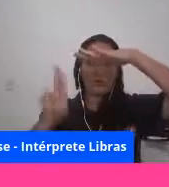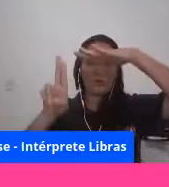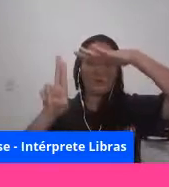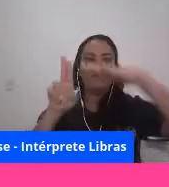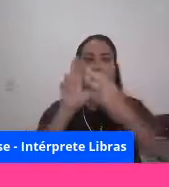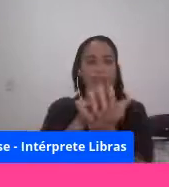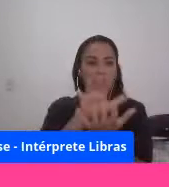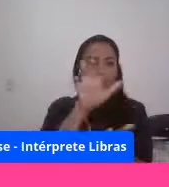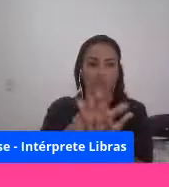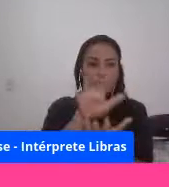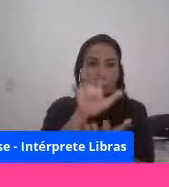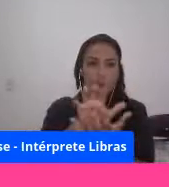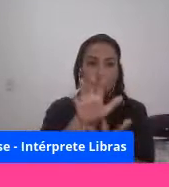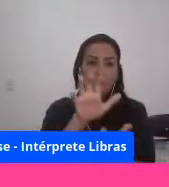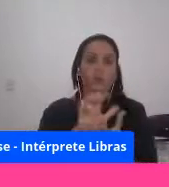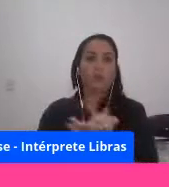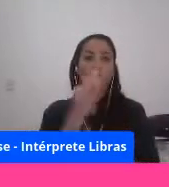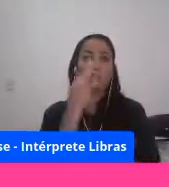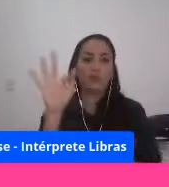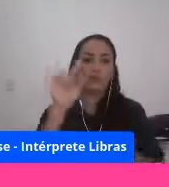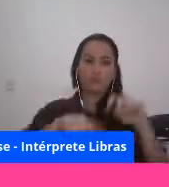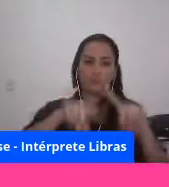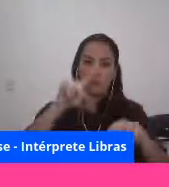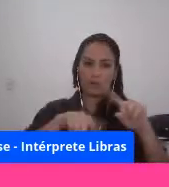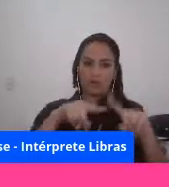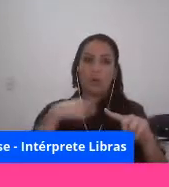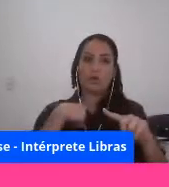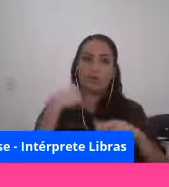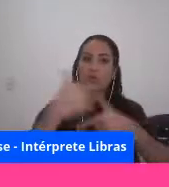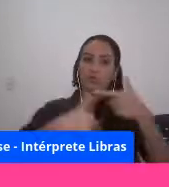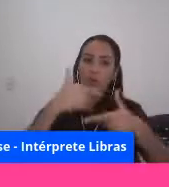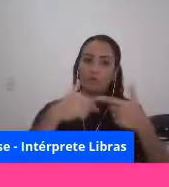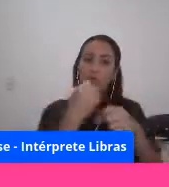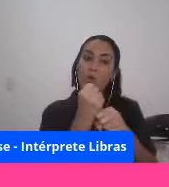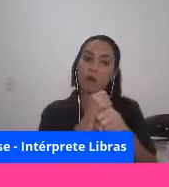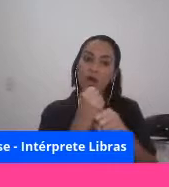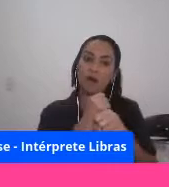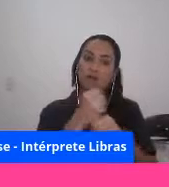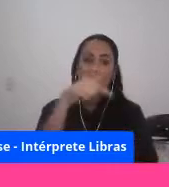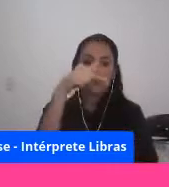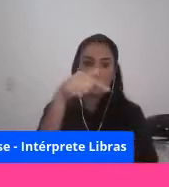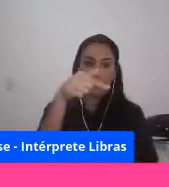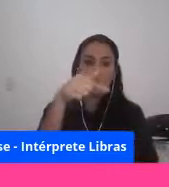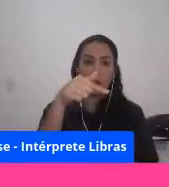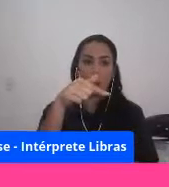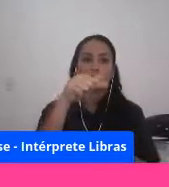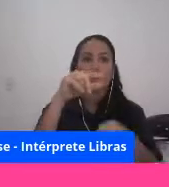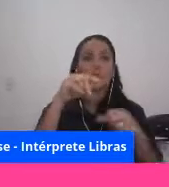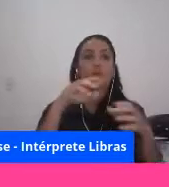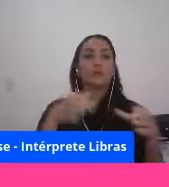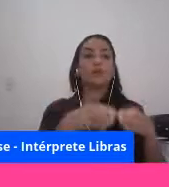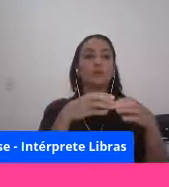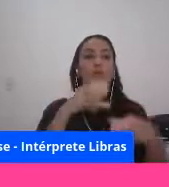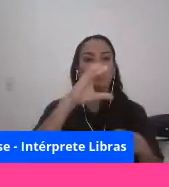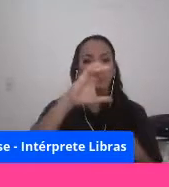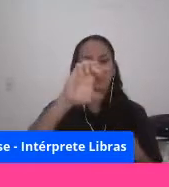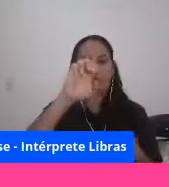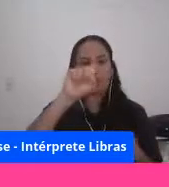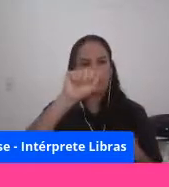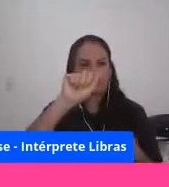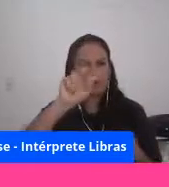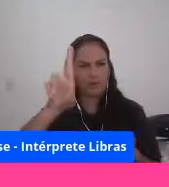Eu trabalho há 7 anos no CESA. Eu trabalho com impressão 3D, com robótica. Como está